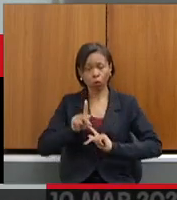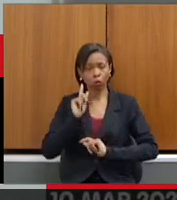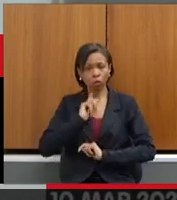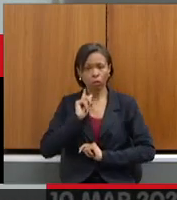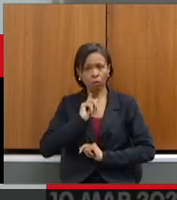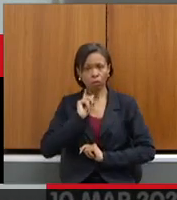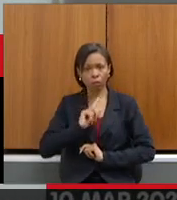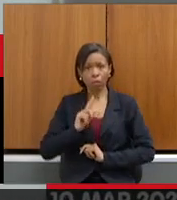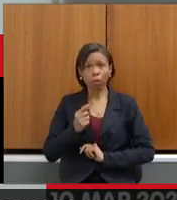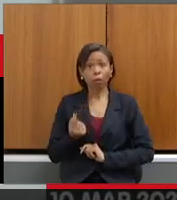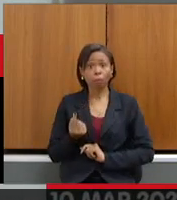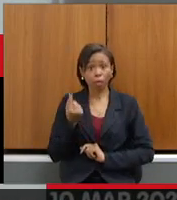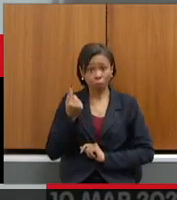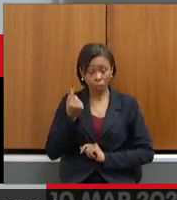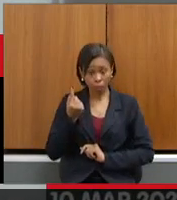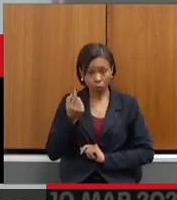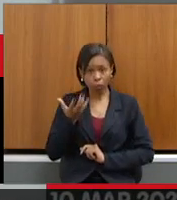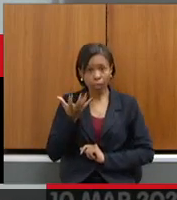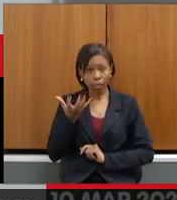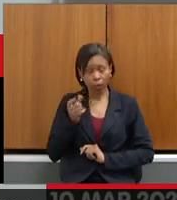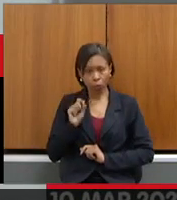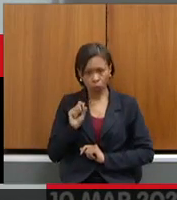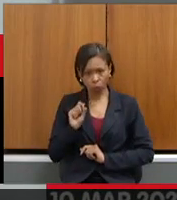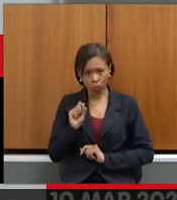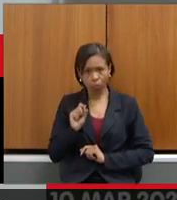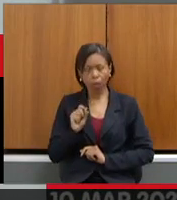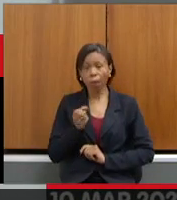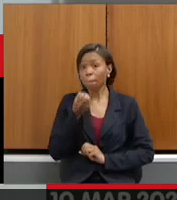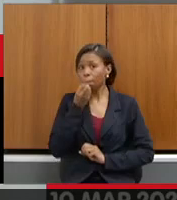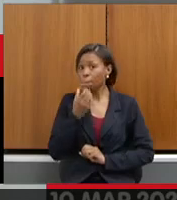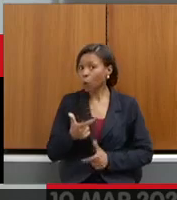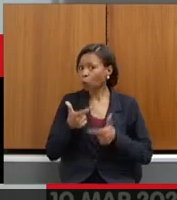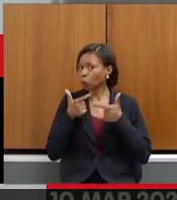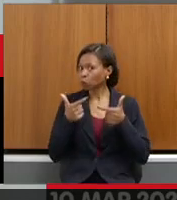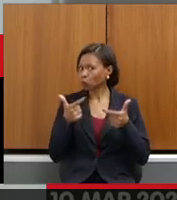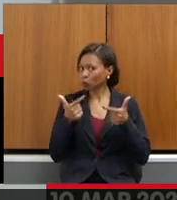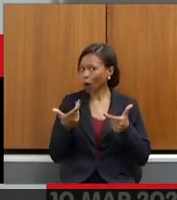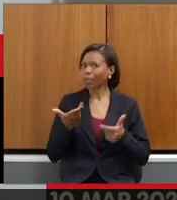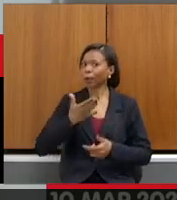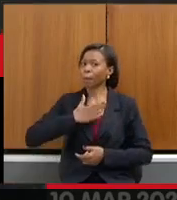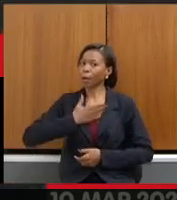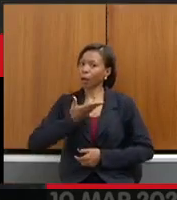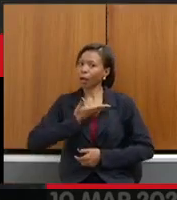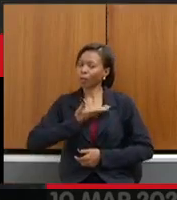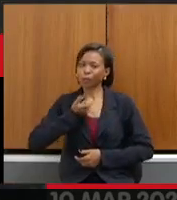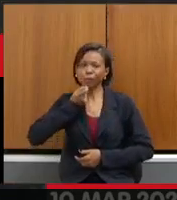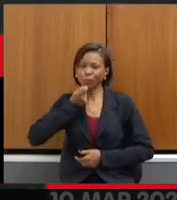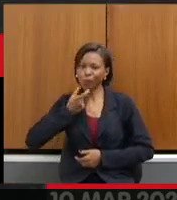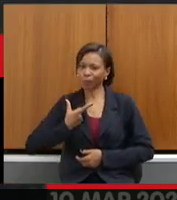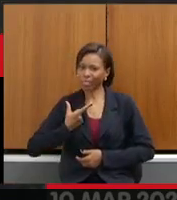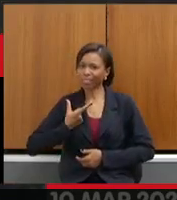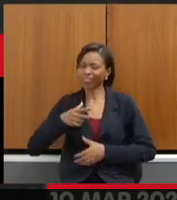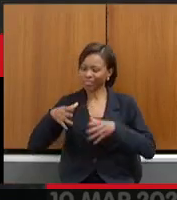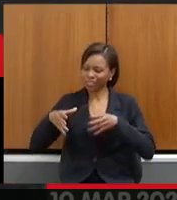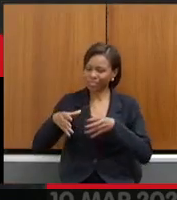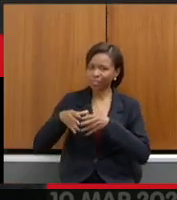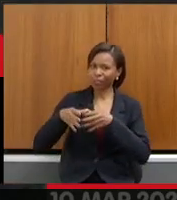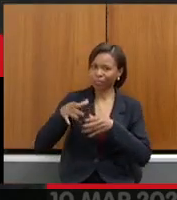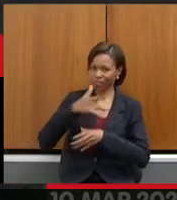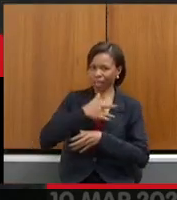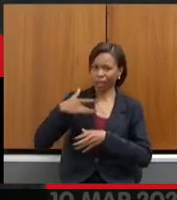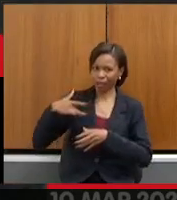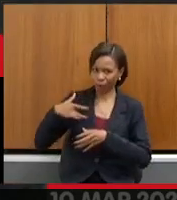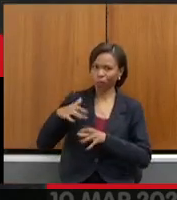quero que de primeira mão que já poder dar não é boa sorte ao nosso meu amigo João Vitor Xavier que tá na presidência da comissão